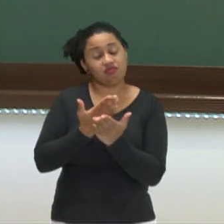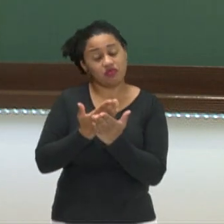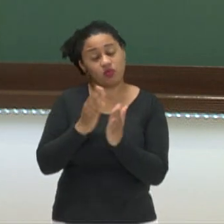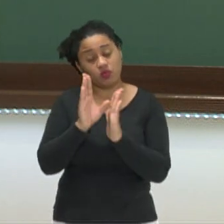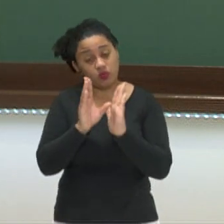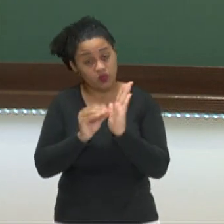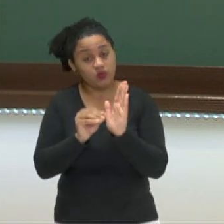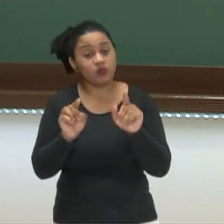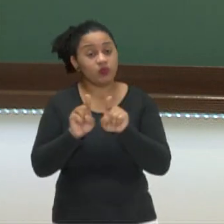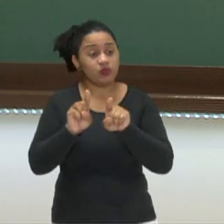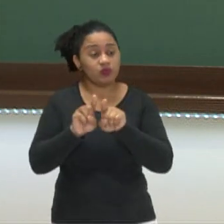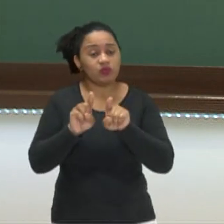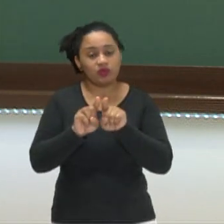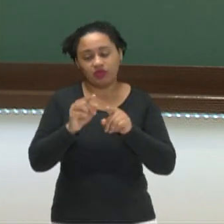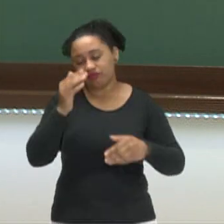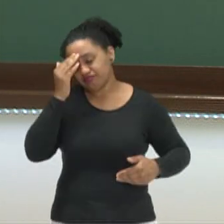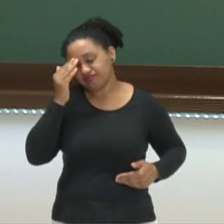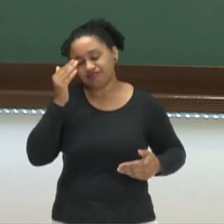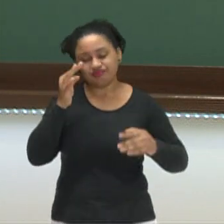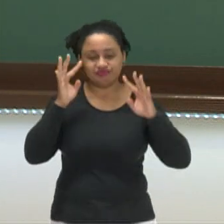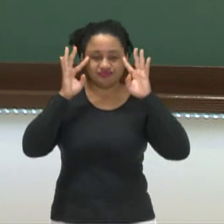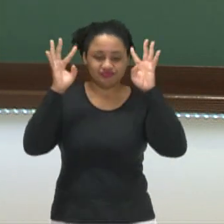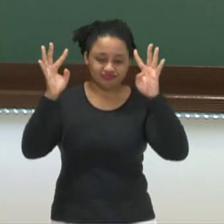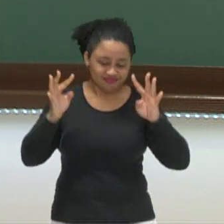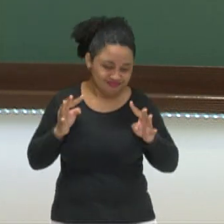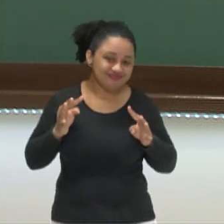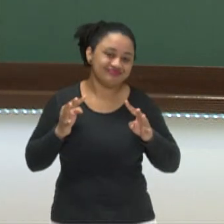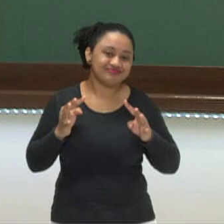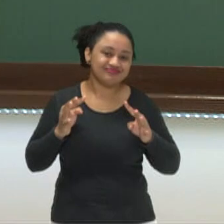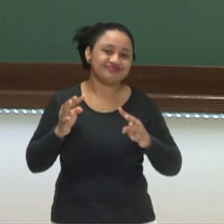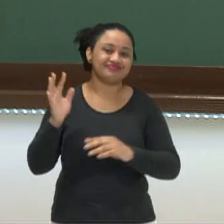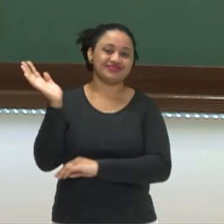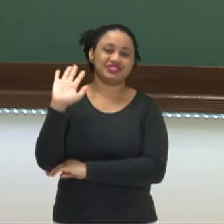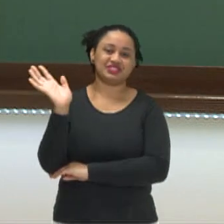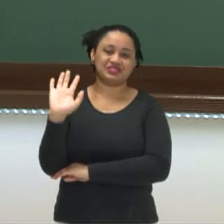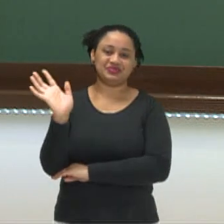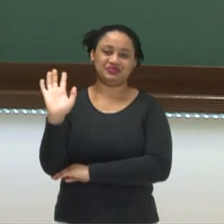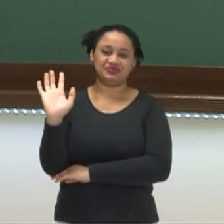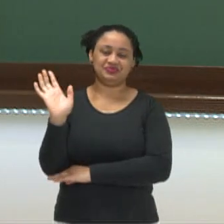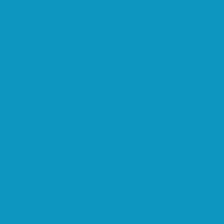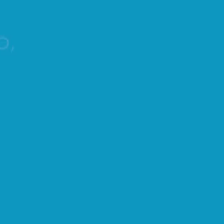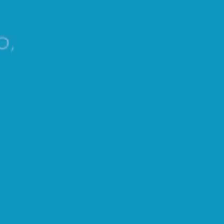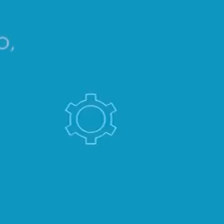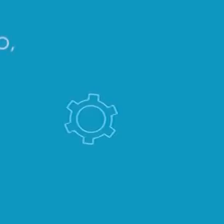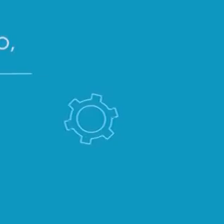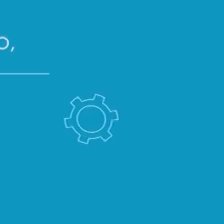desse conteúdo, tá? Obrigada pela sua atenção e até mais!